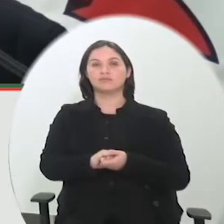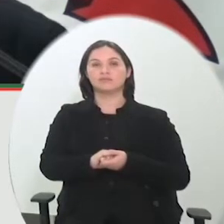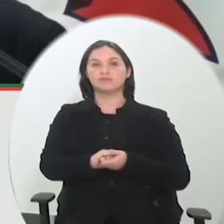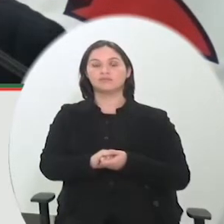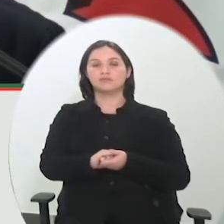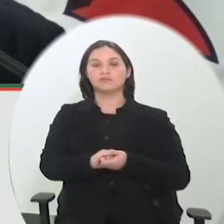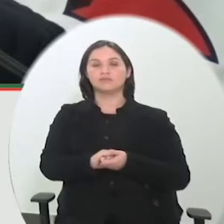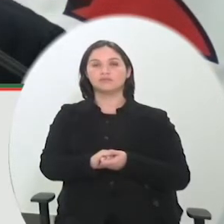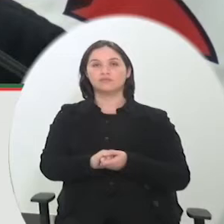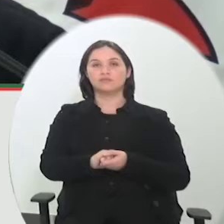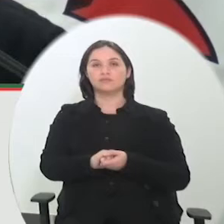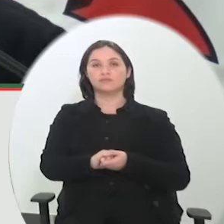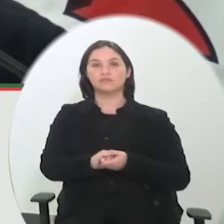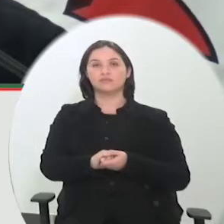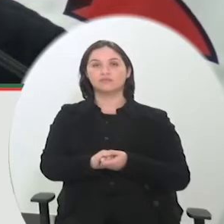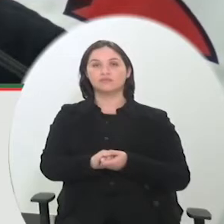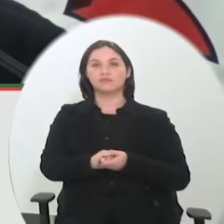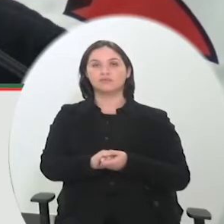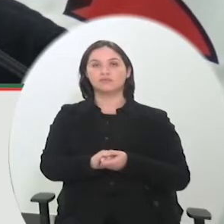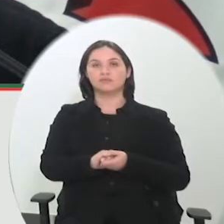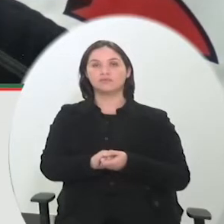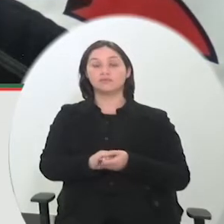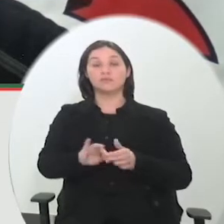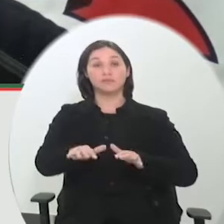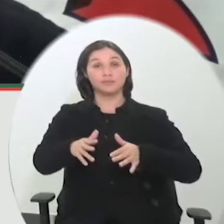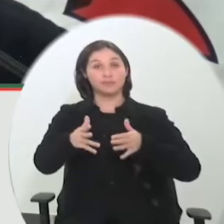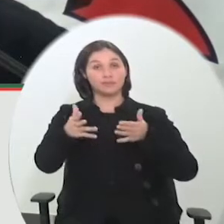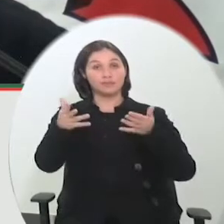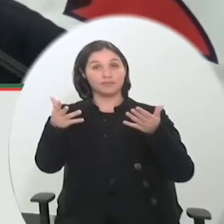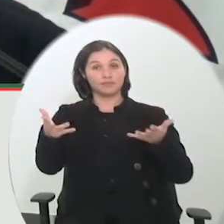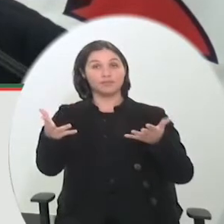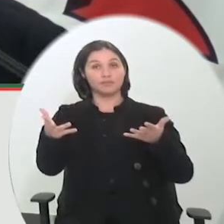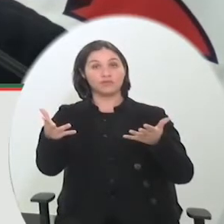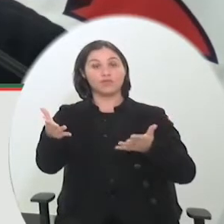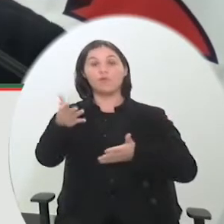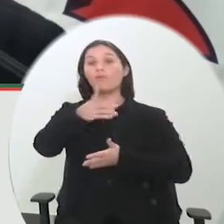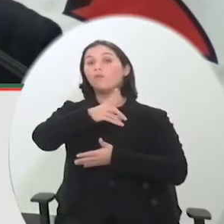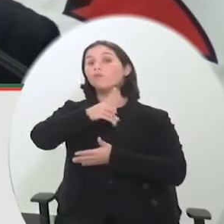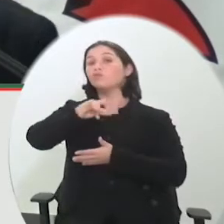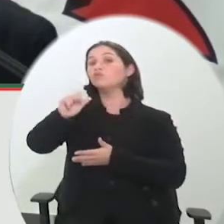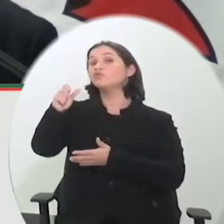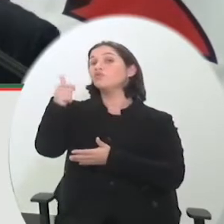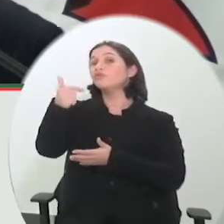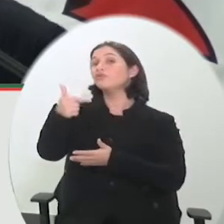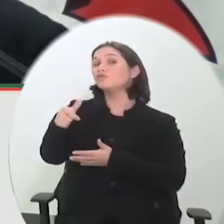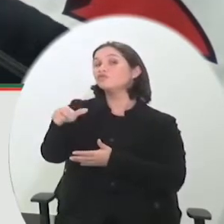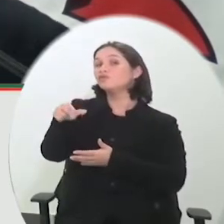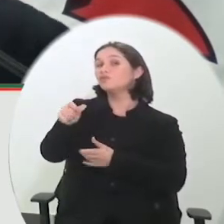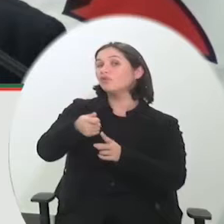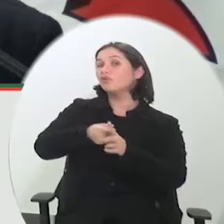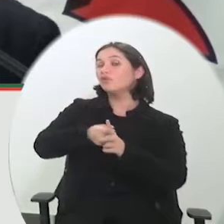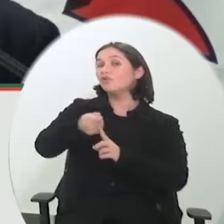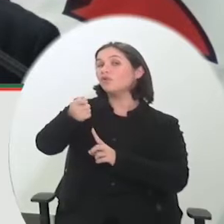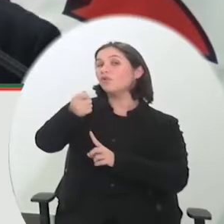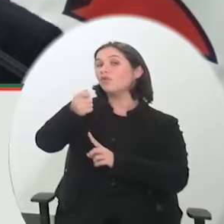inicial, como colocado pelo cerimonial, a data de 29 de julho do ano